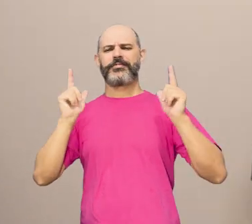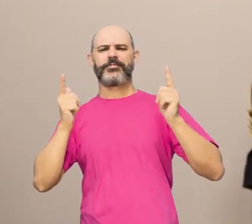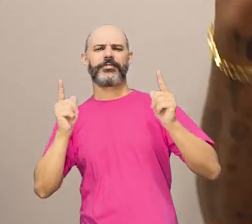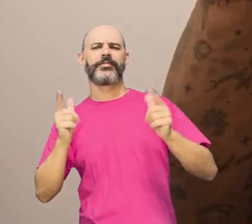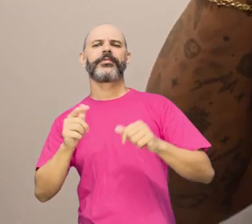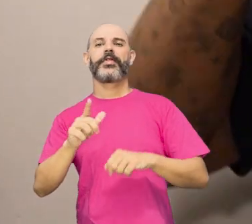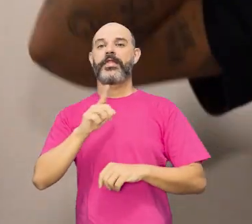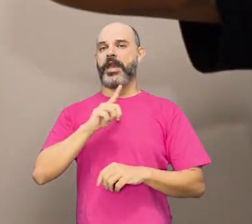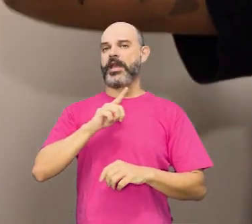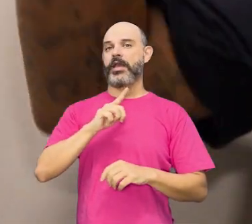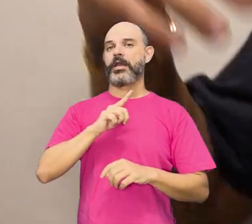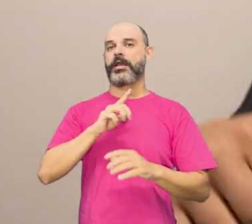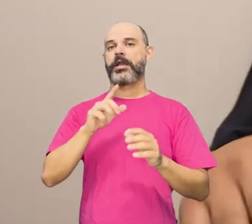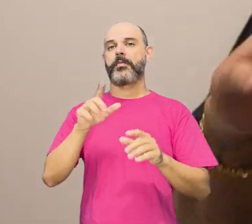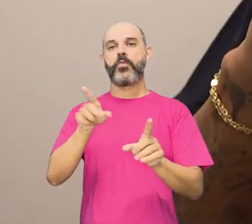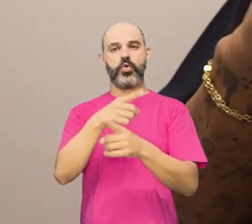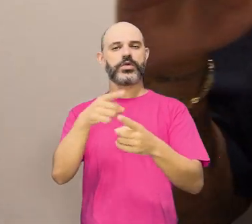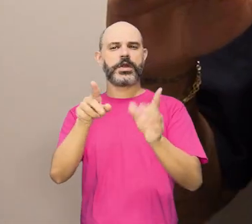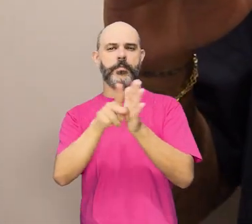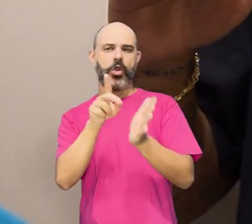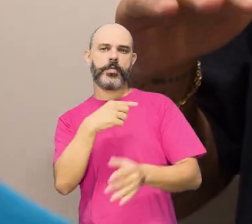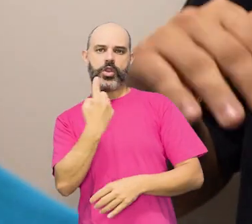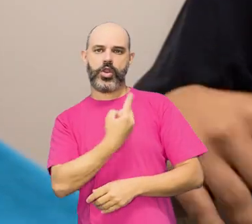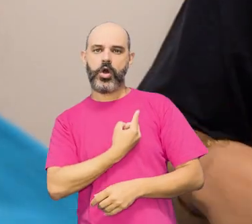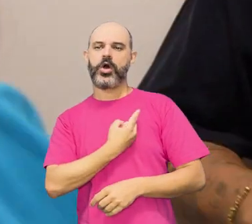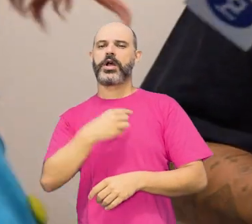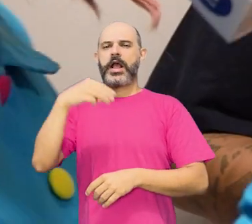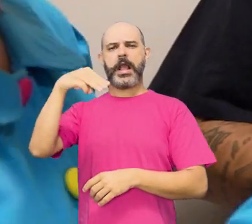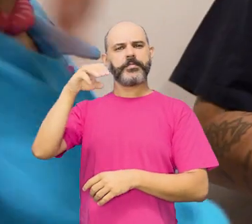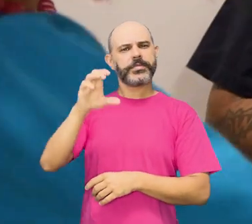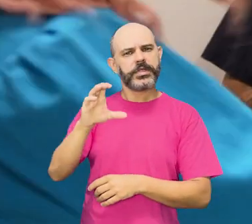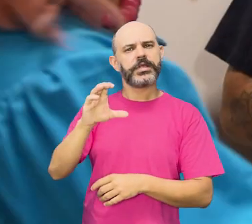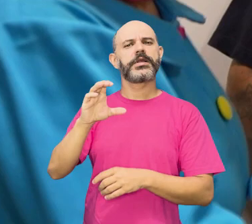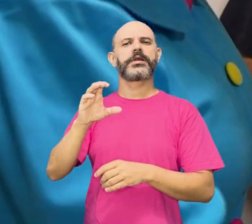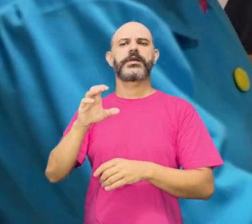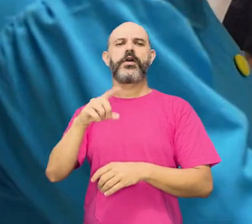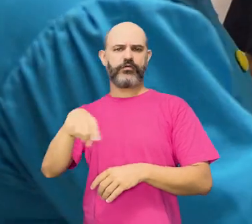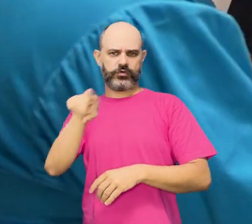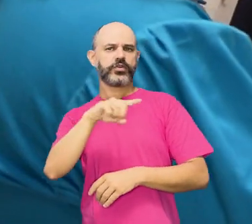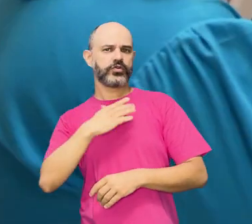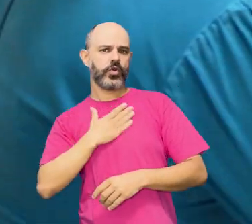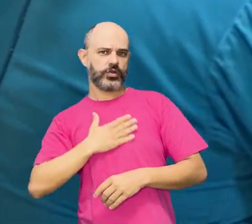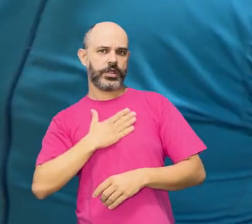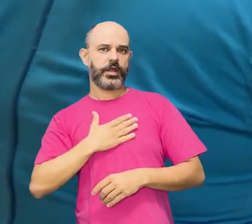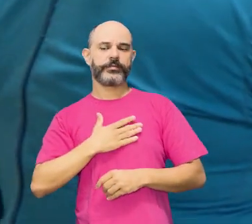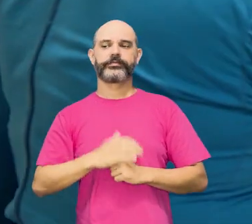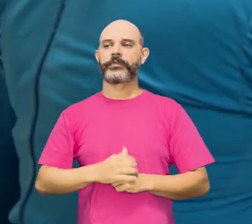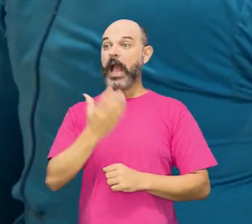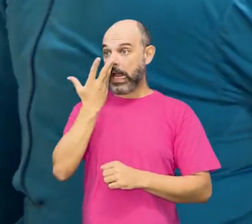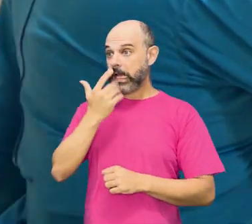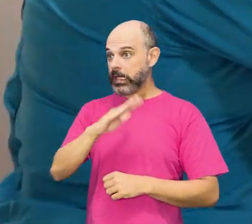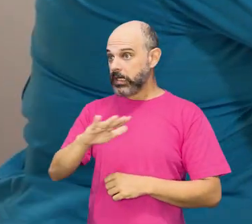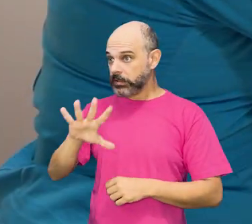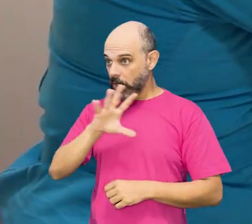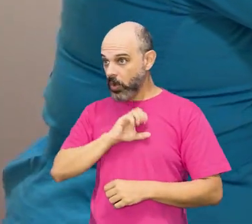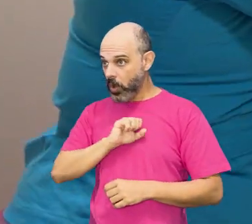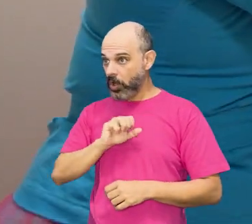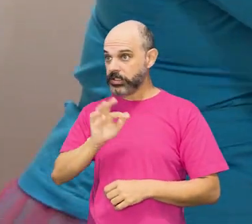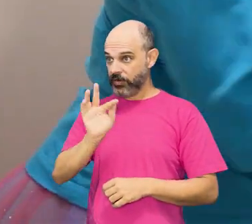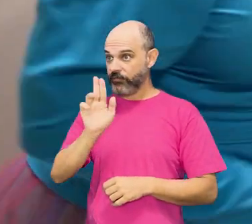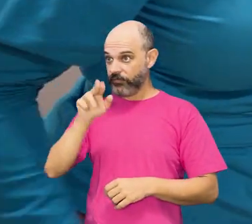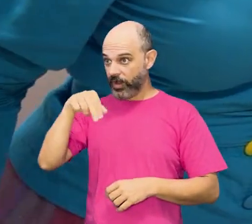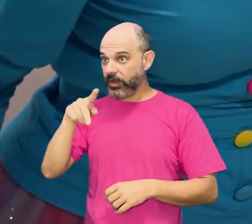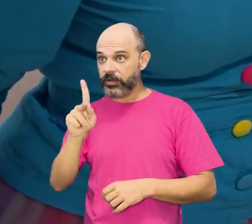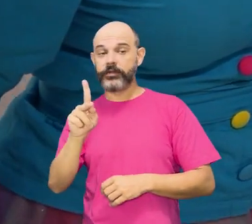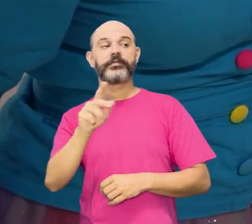pouco, música nossa, música dos outros MCs. Um espetáculo, vocês vão gostar. Criança gosta de funk? Gosta, e gosta principalmente